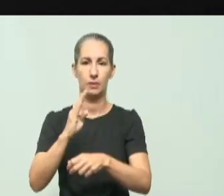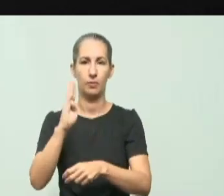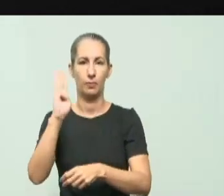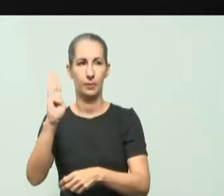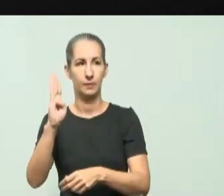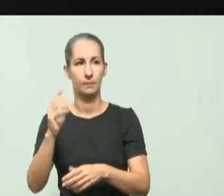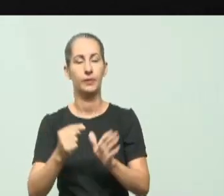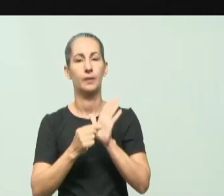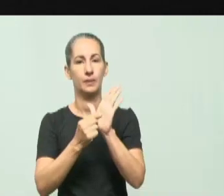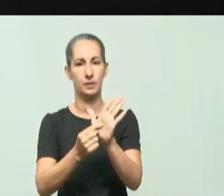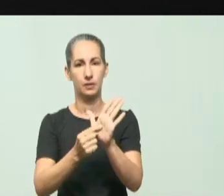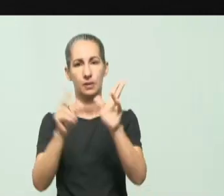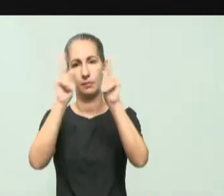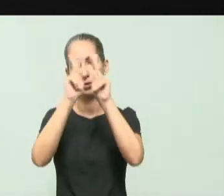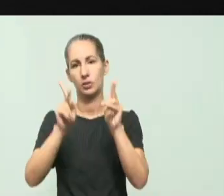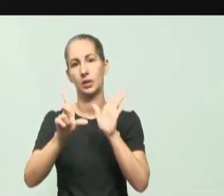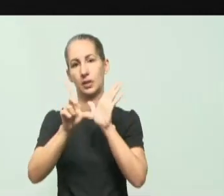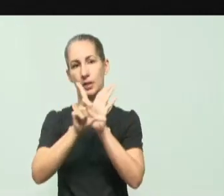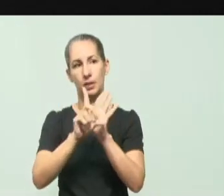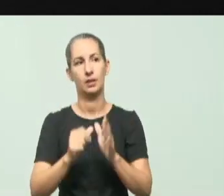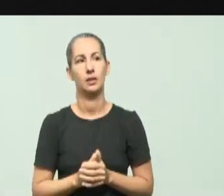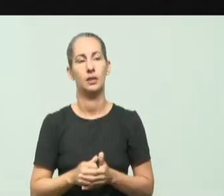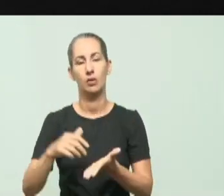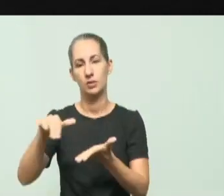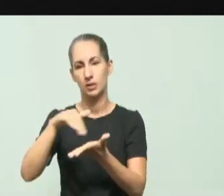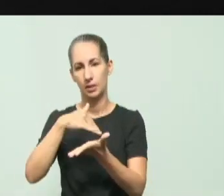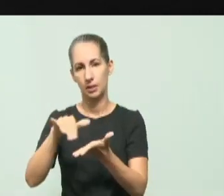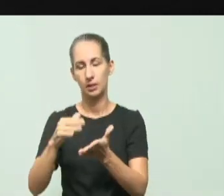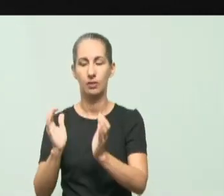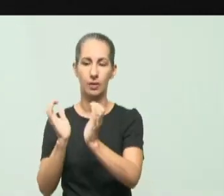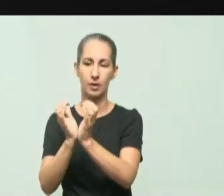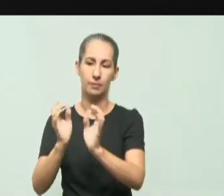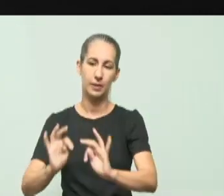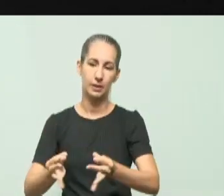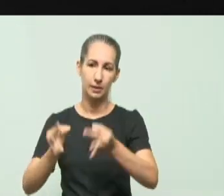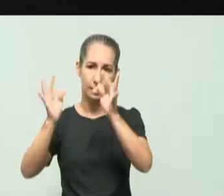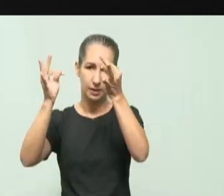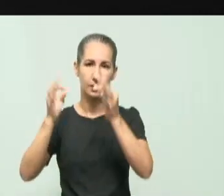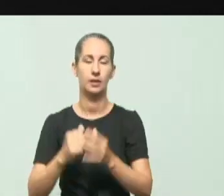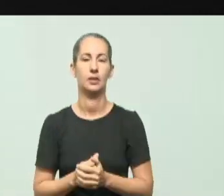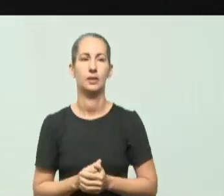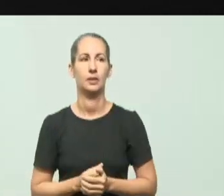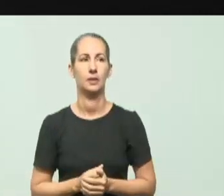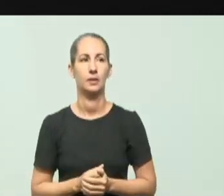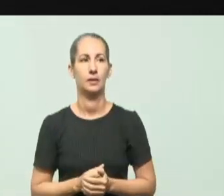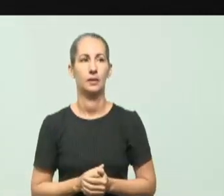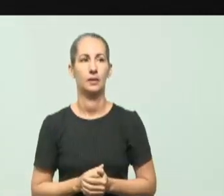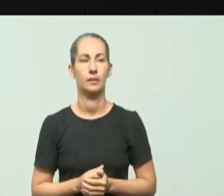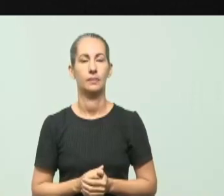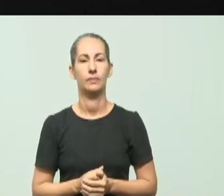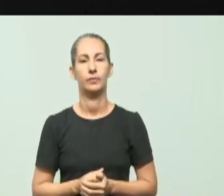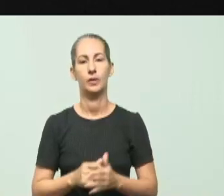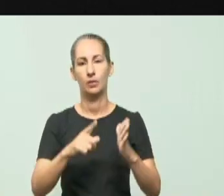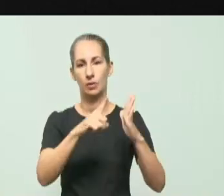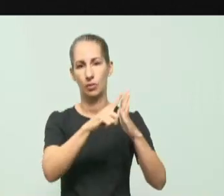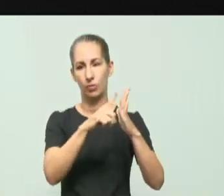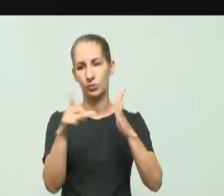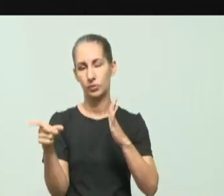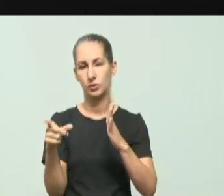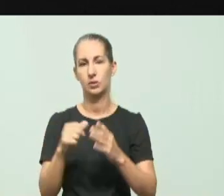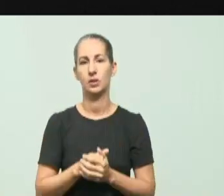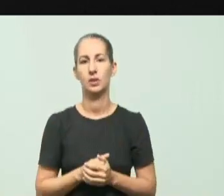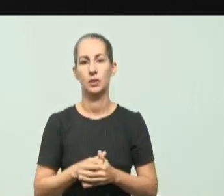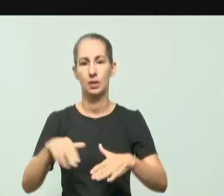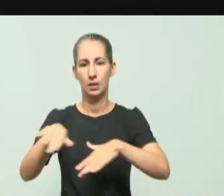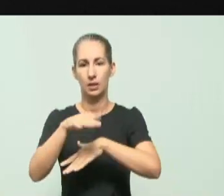Eu apresentei esse projeto de lei ao secretário, à equipe técnica da CEMURB, aos comerciantes do Beco da Lama, a quem